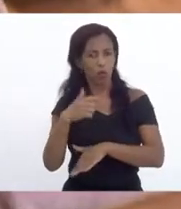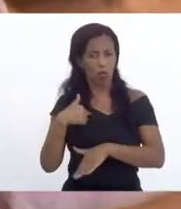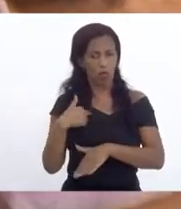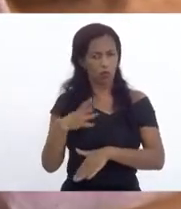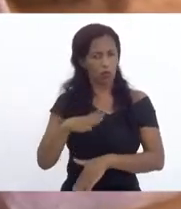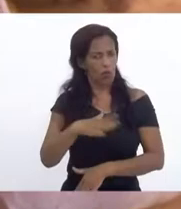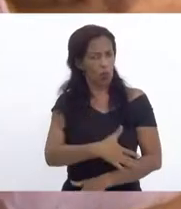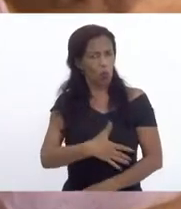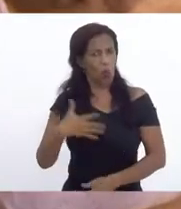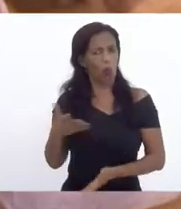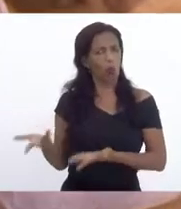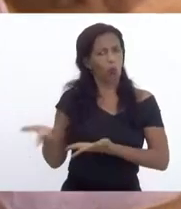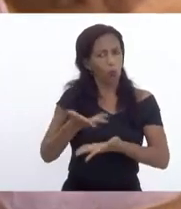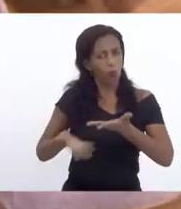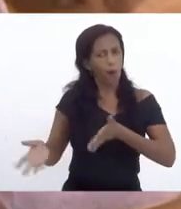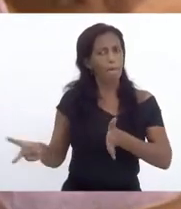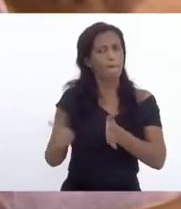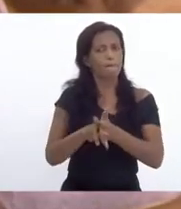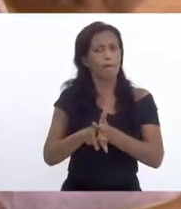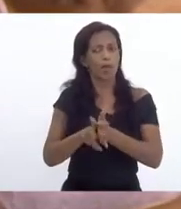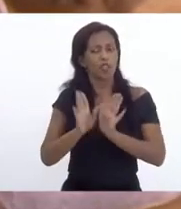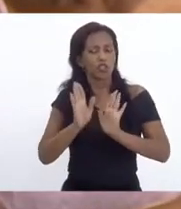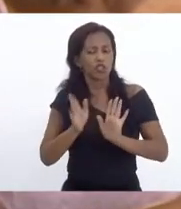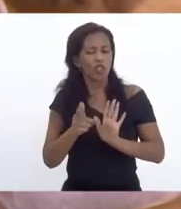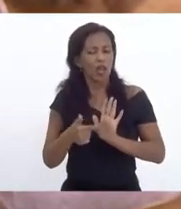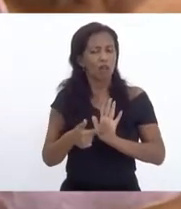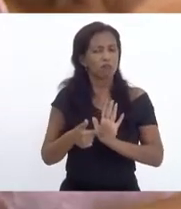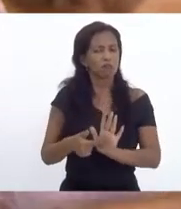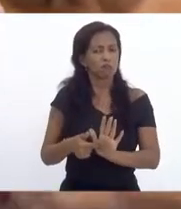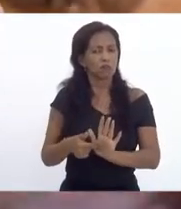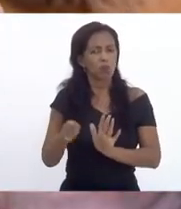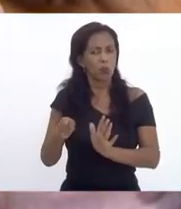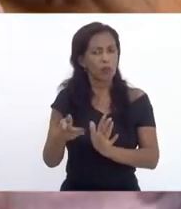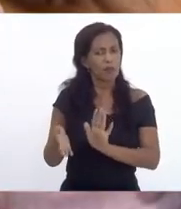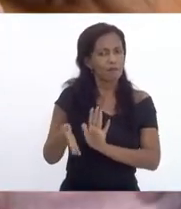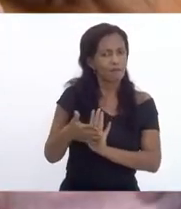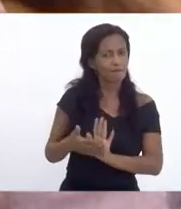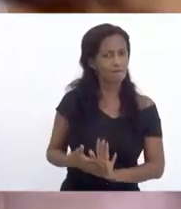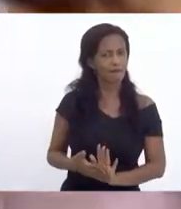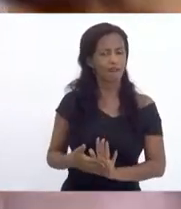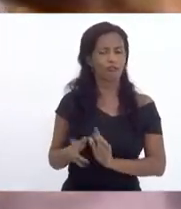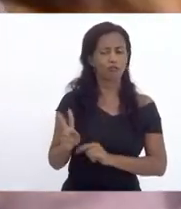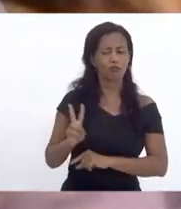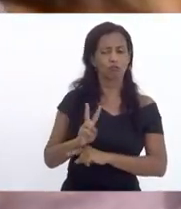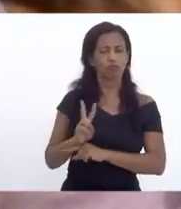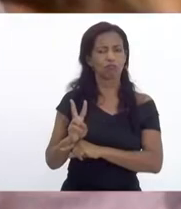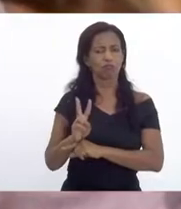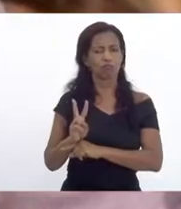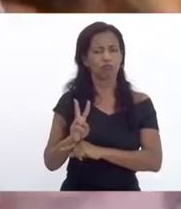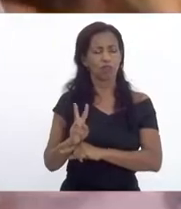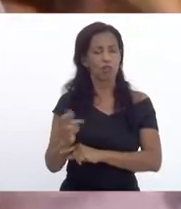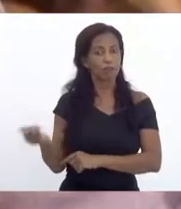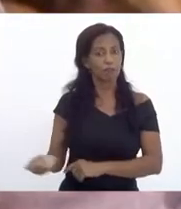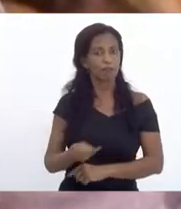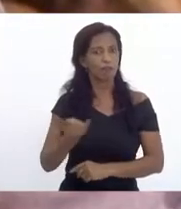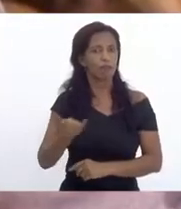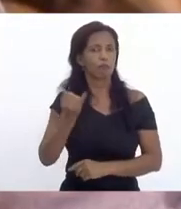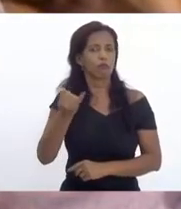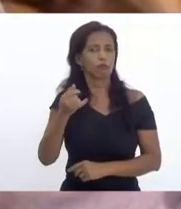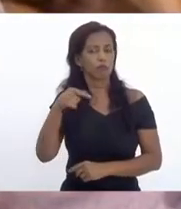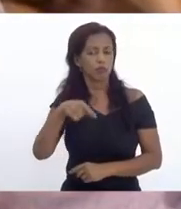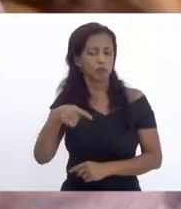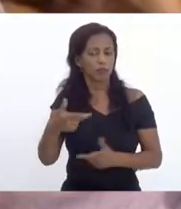tenho a honra de fazer parte, já sinalizou com essa demanda de um observatório importante para